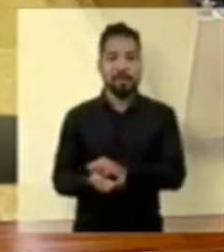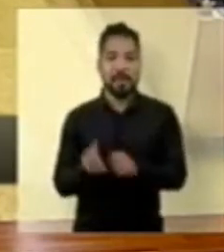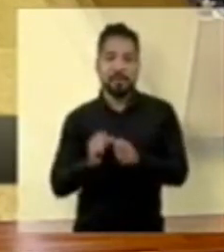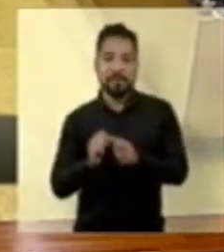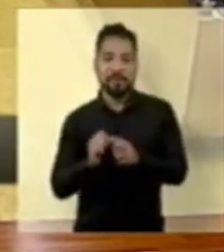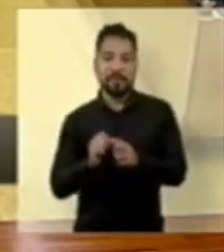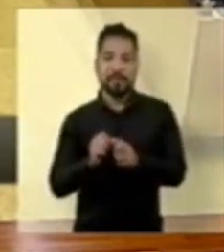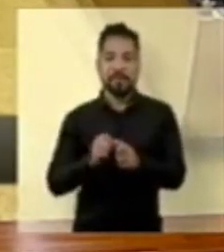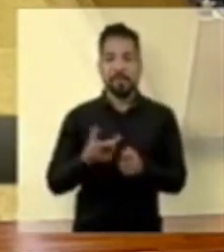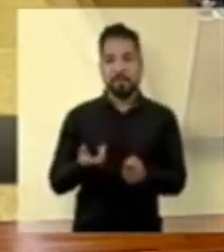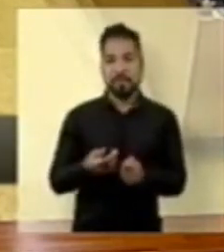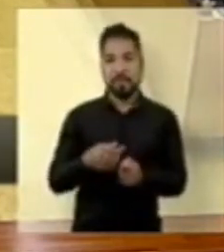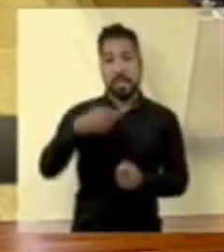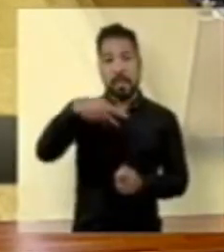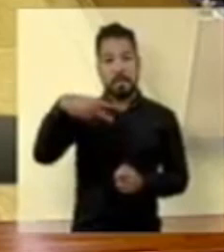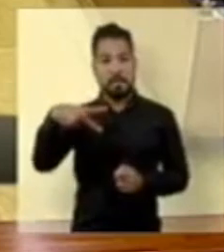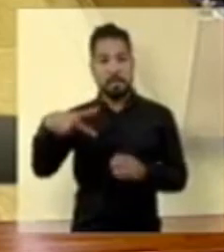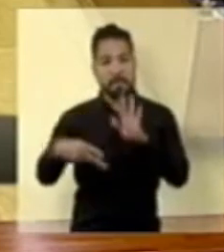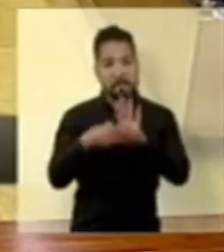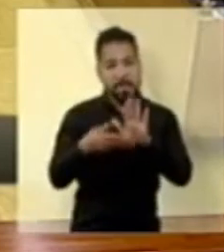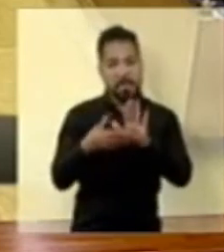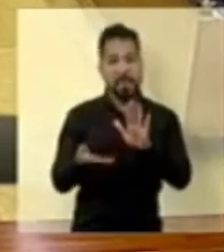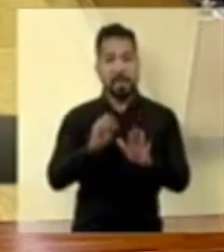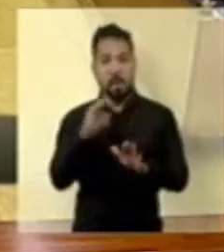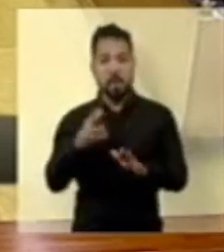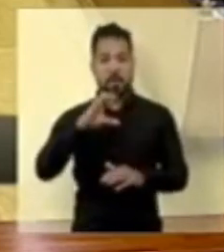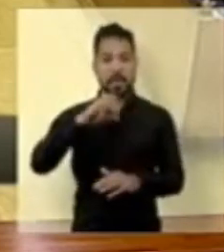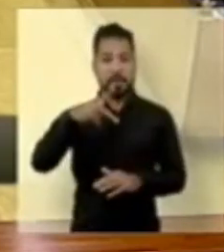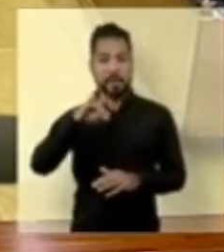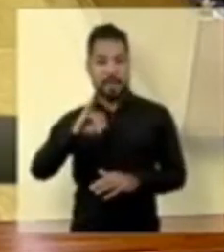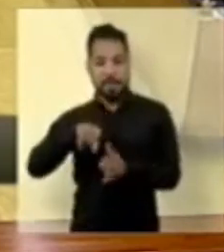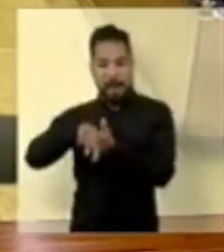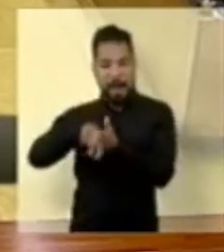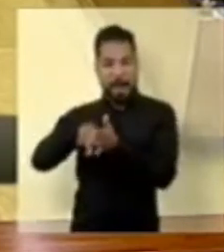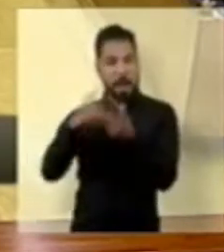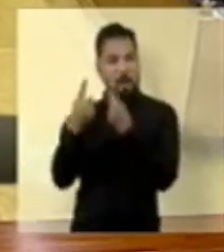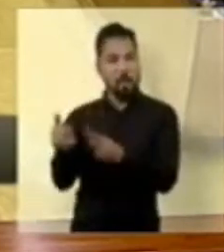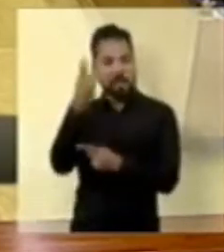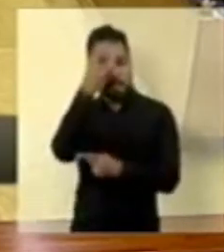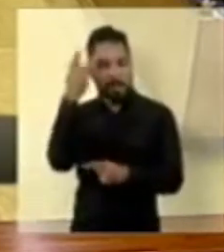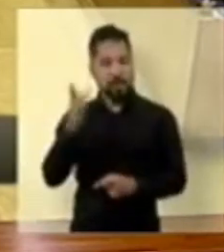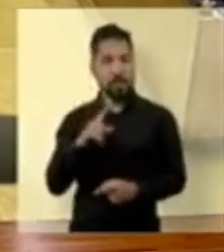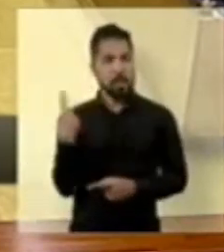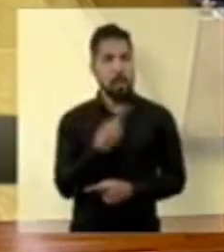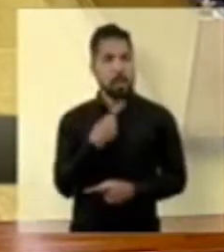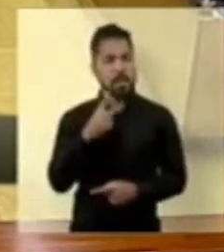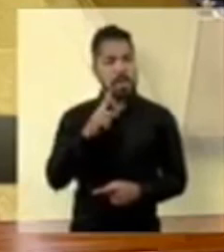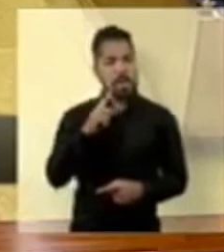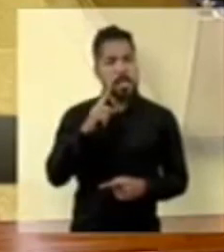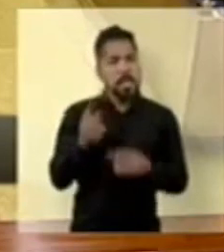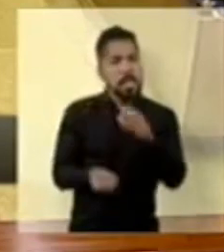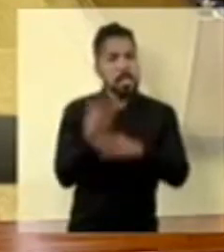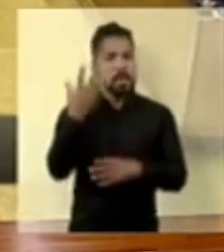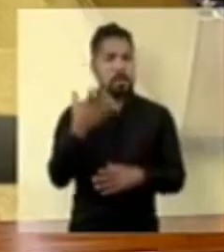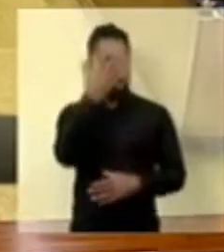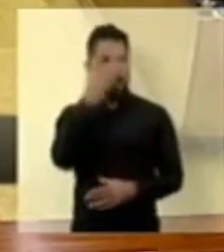provisória ou cpi para achacar as pessoas nós criamos um país de ricos